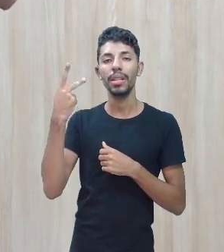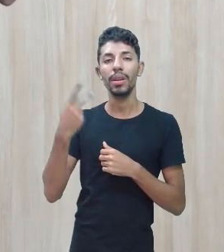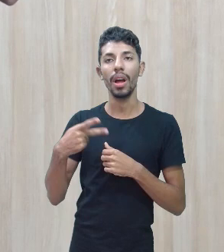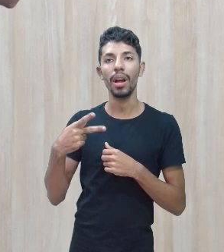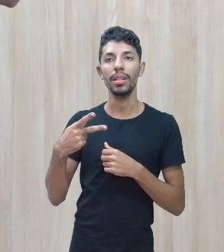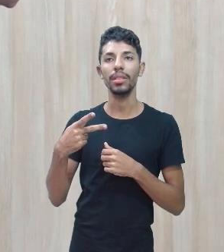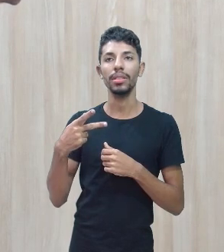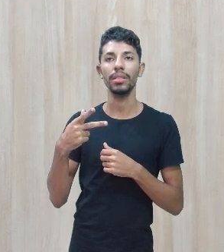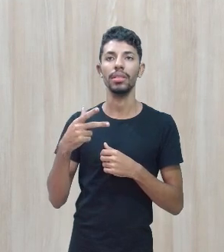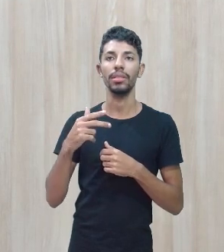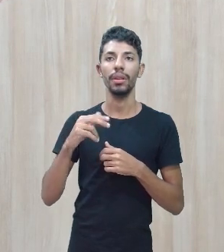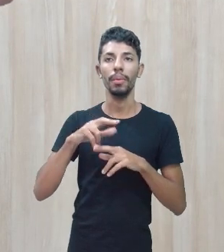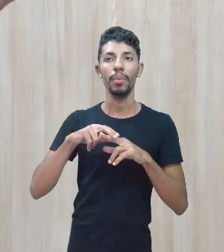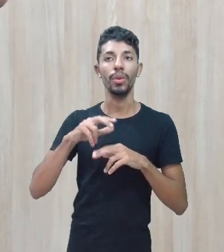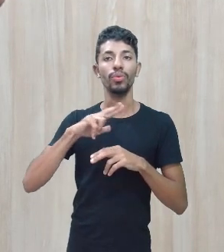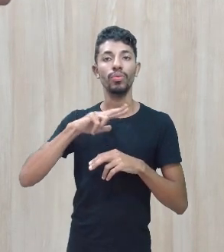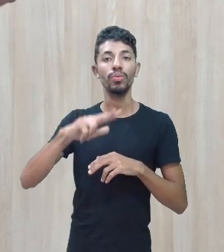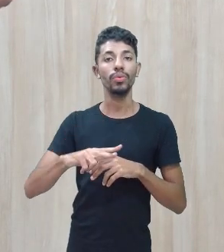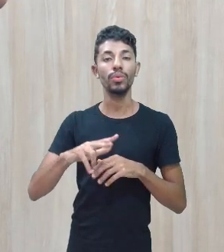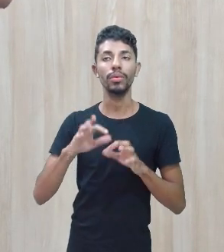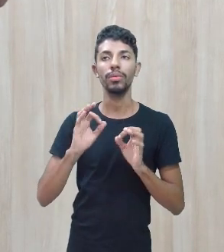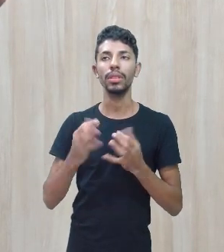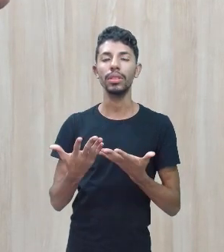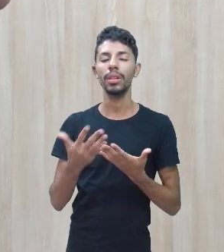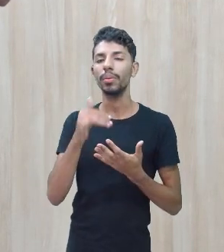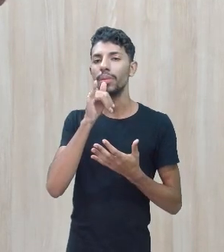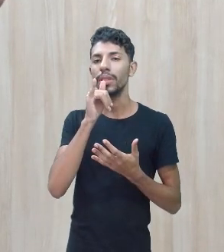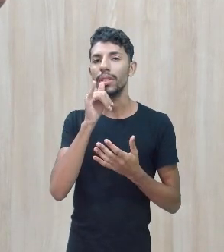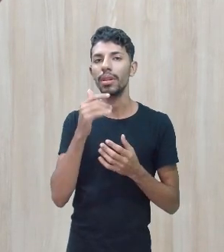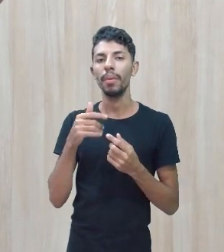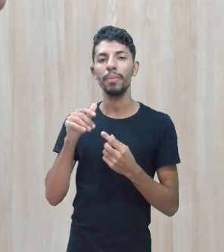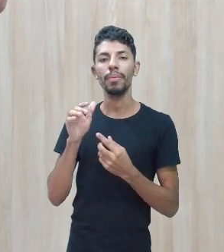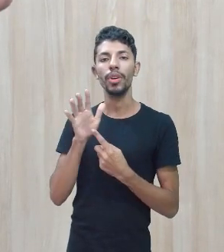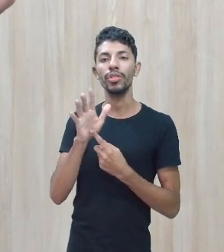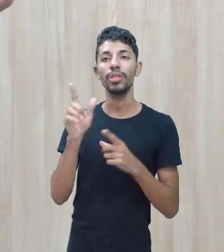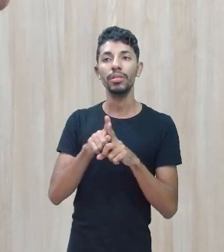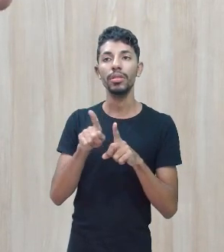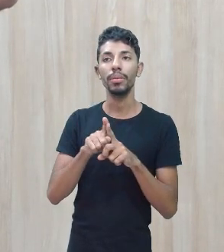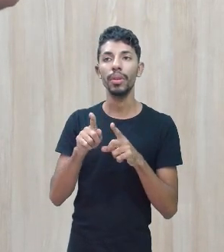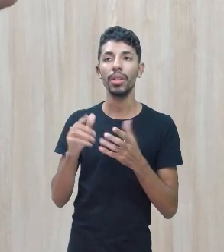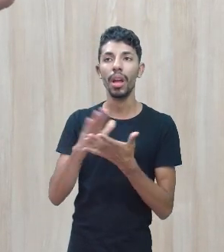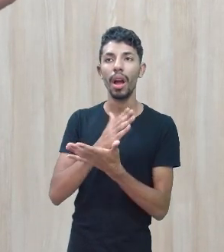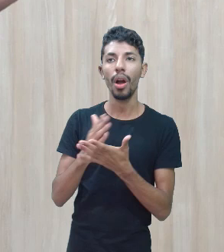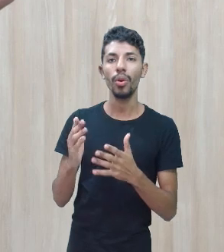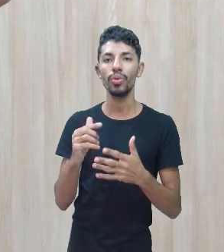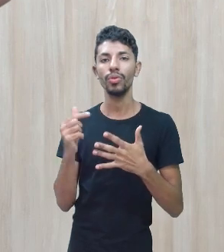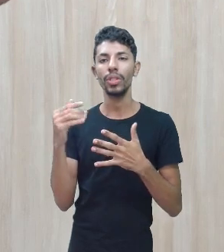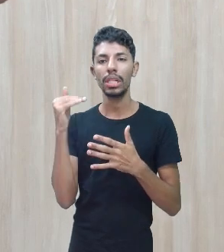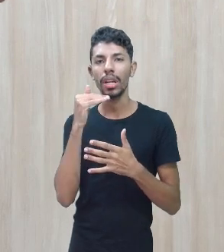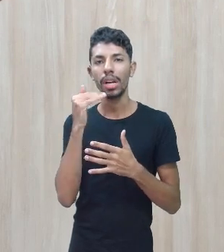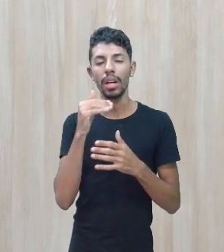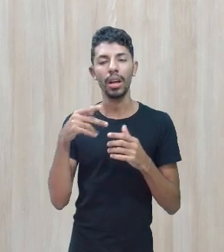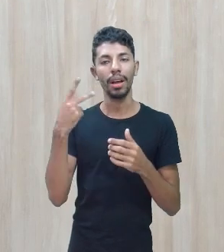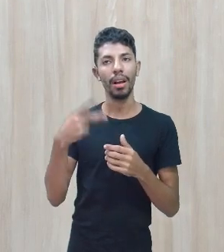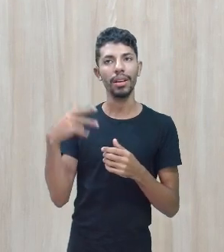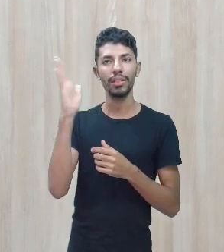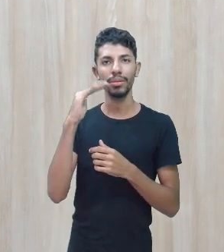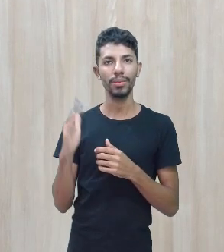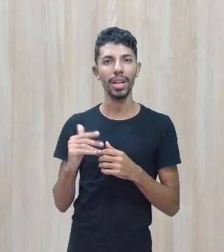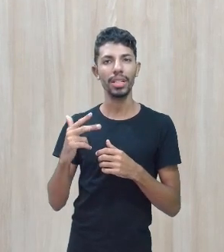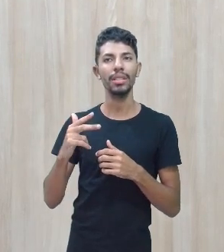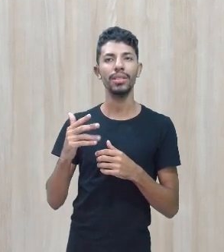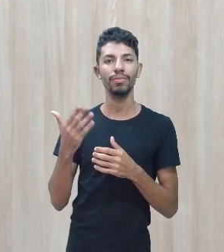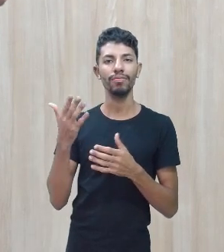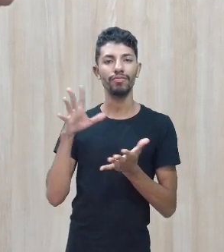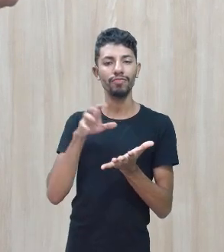E inclusive abrindo algumas amarras que o Brasil, enquanto território colonial, tinha até então. E isso acabou